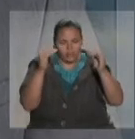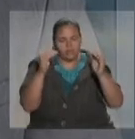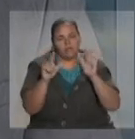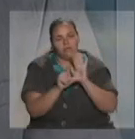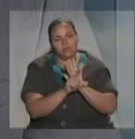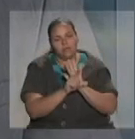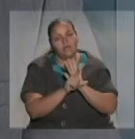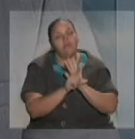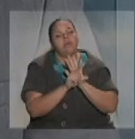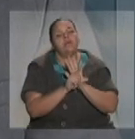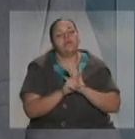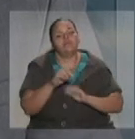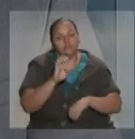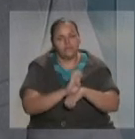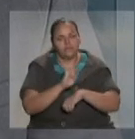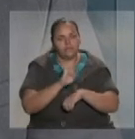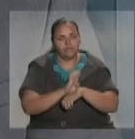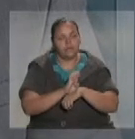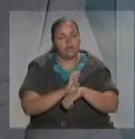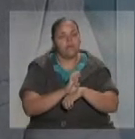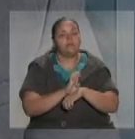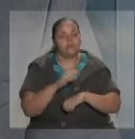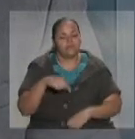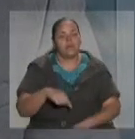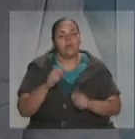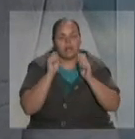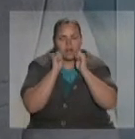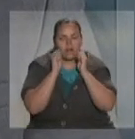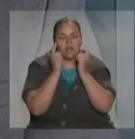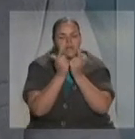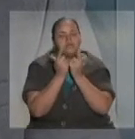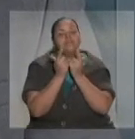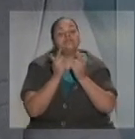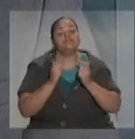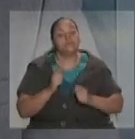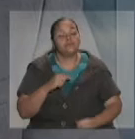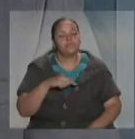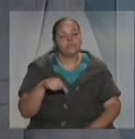lei estadual aqui da Casa, né, da Alerj,